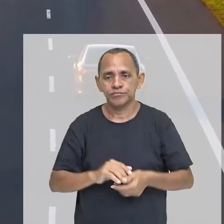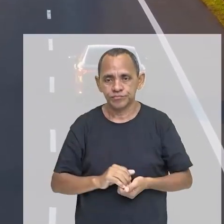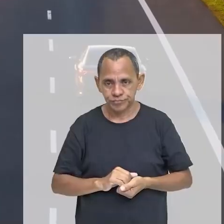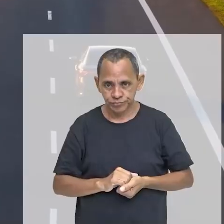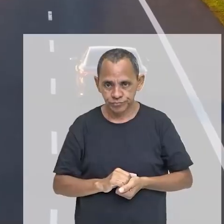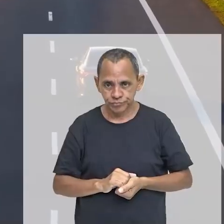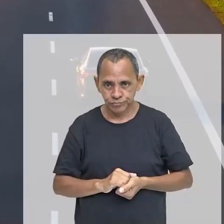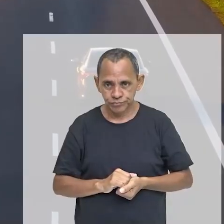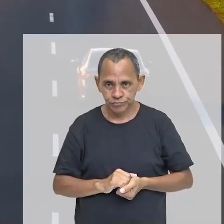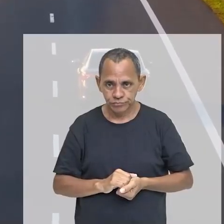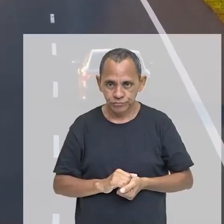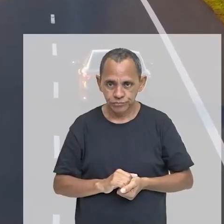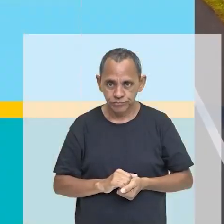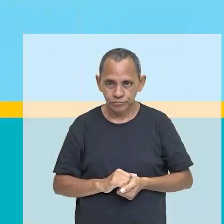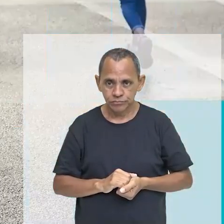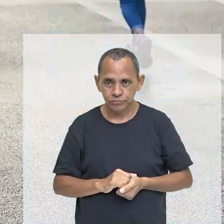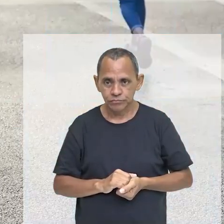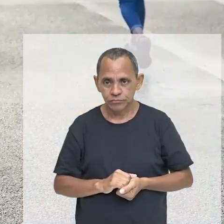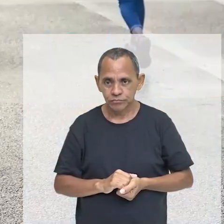Rodovia. Autoestrada.